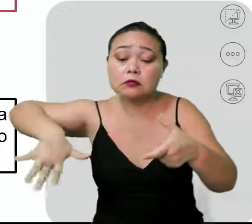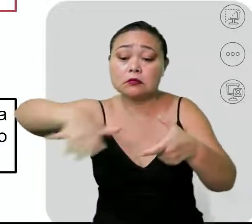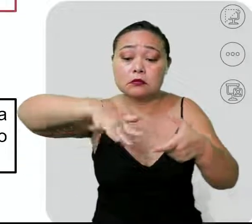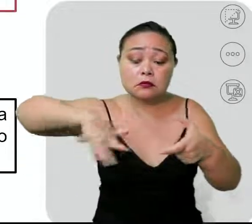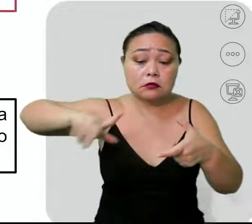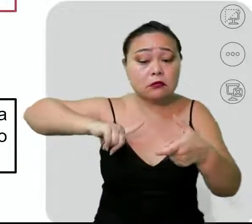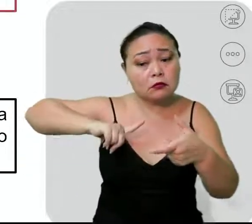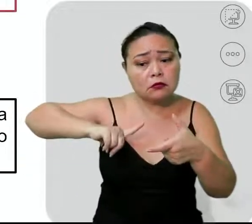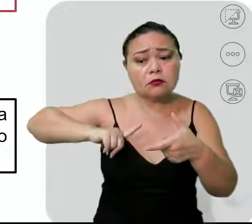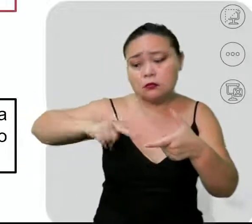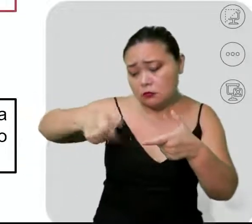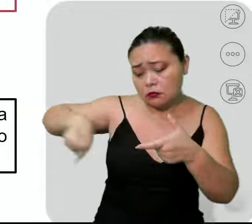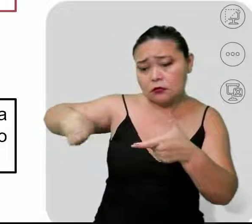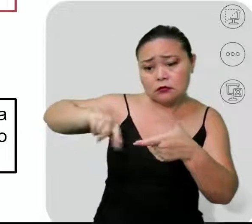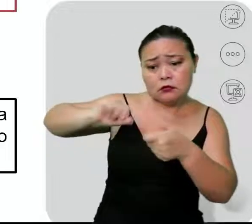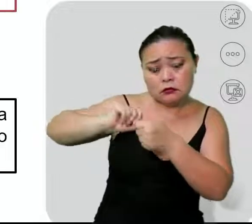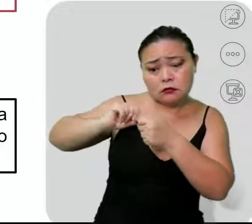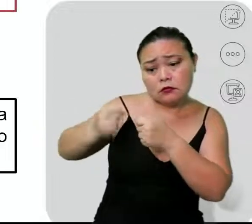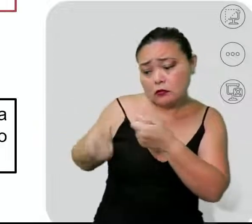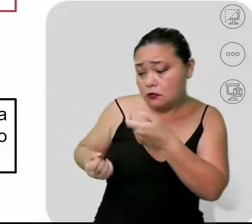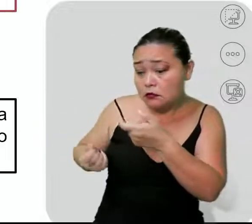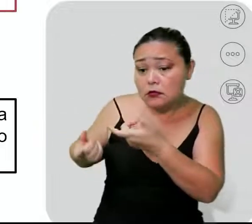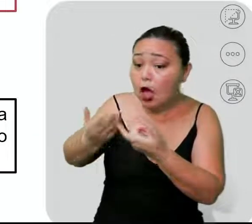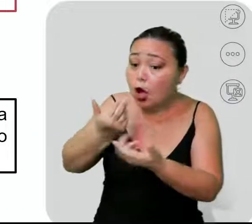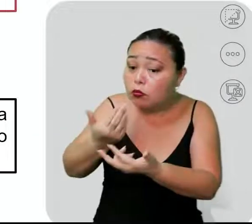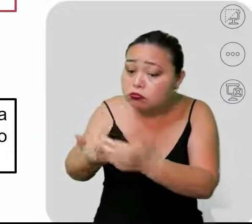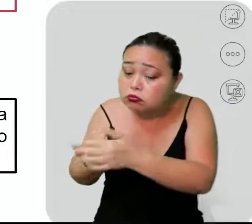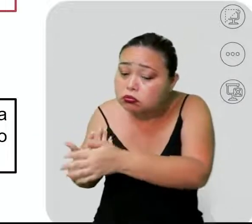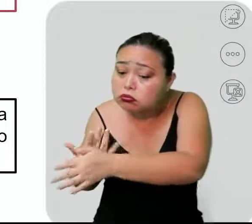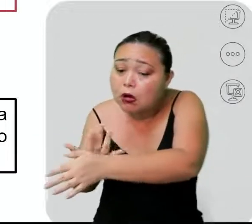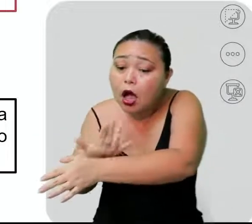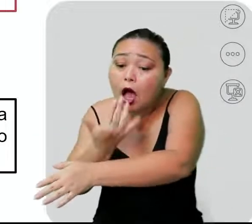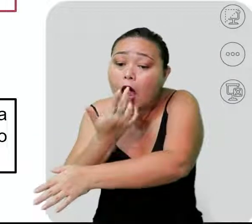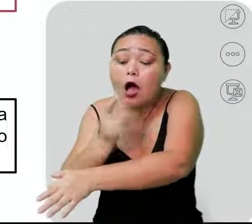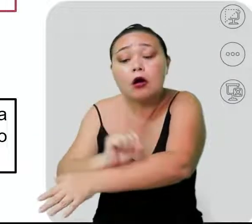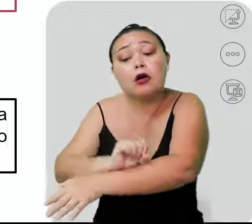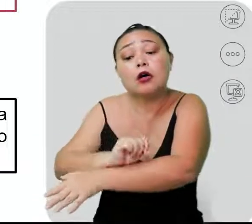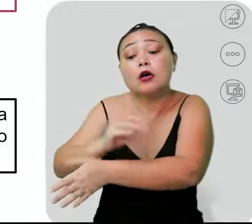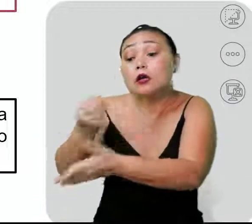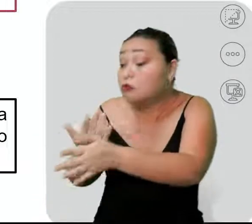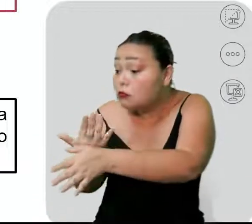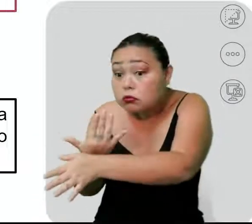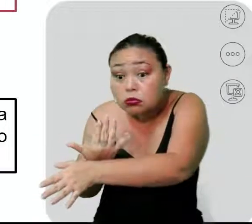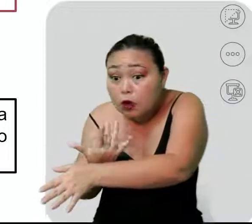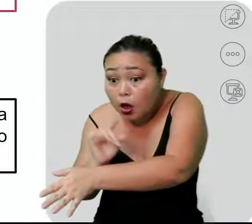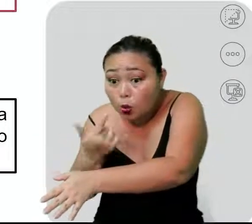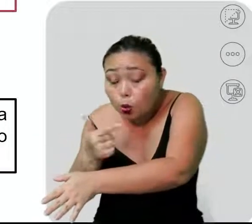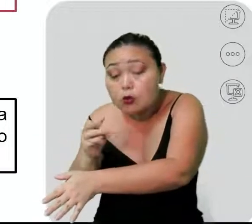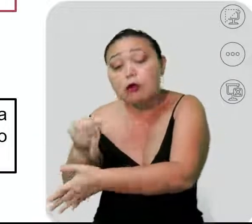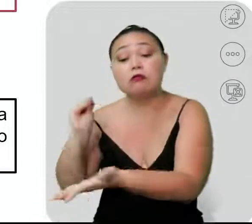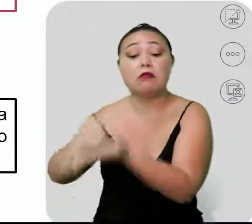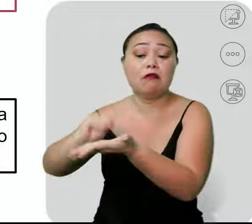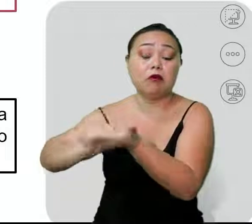eu tenho que você também a produção se não cresce ao desabastecimento